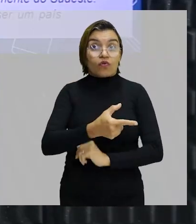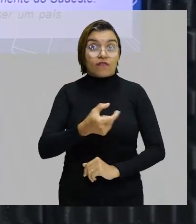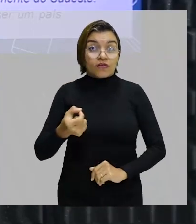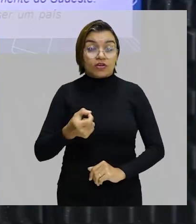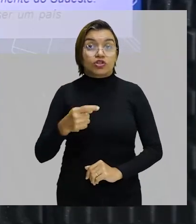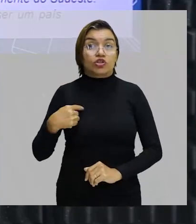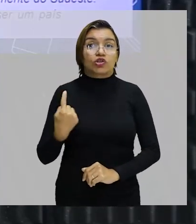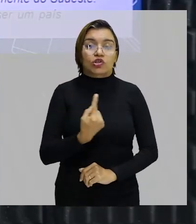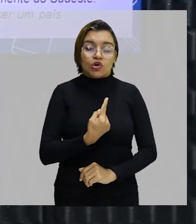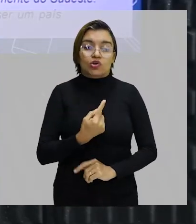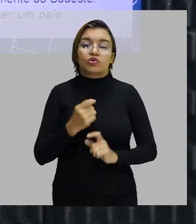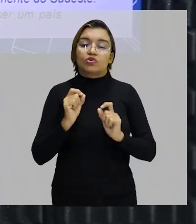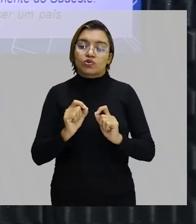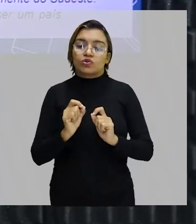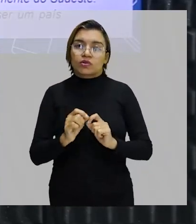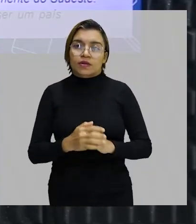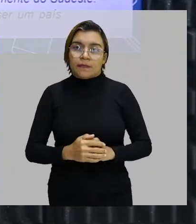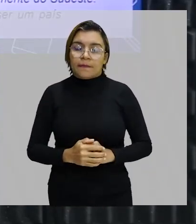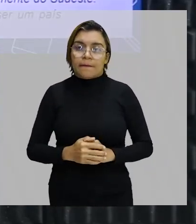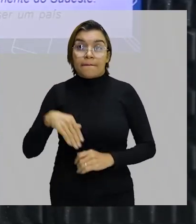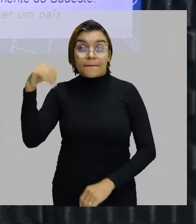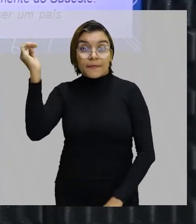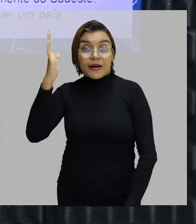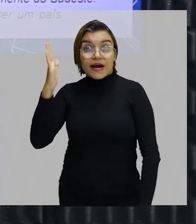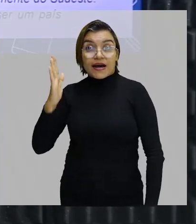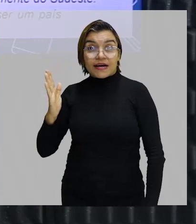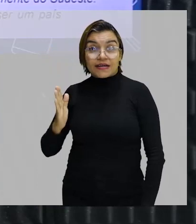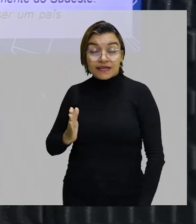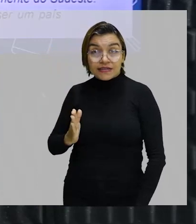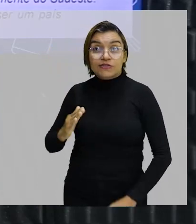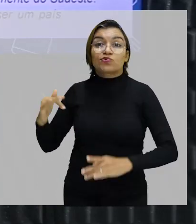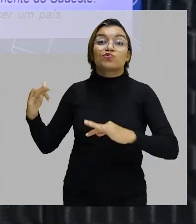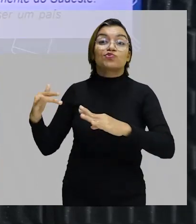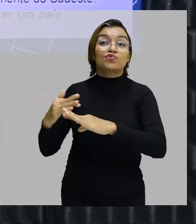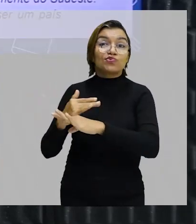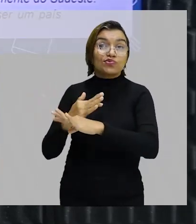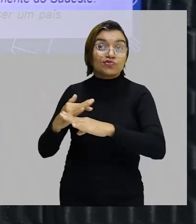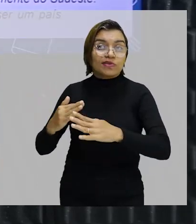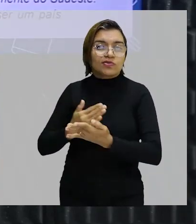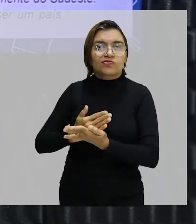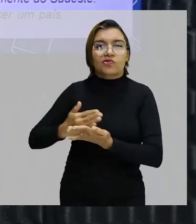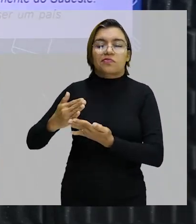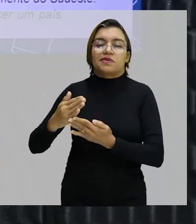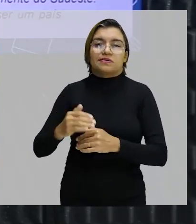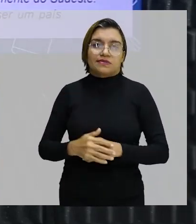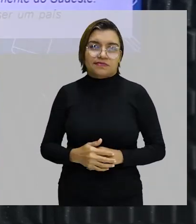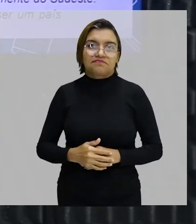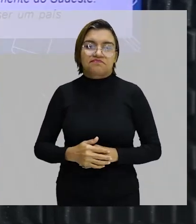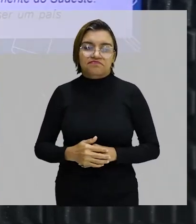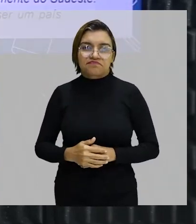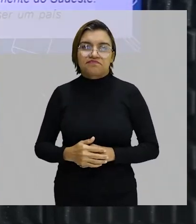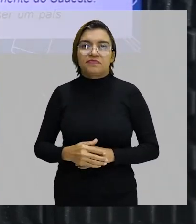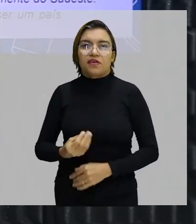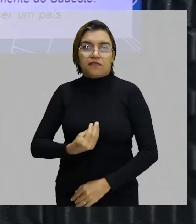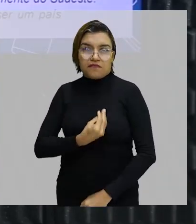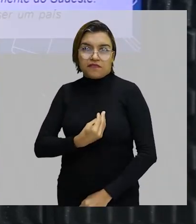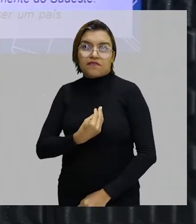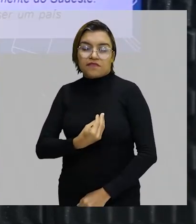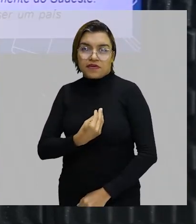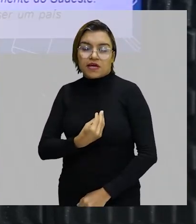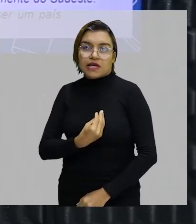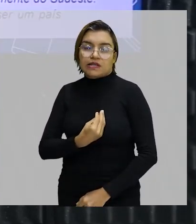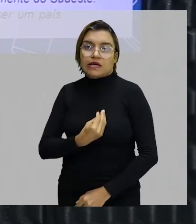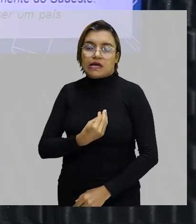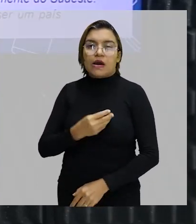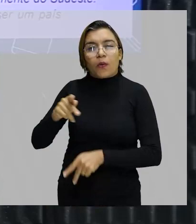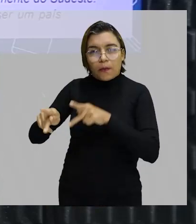que nós vamos passar a ser um país urbano. Tá? A maior parte da população vivendo nas cidades.